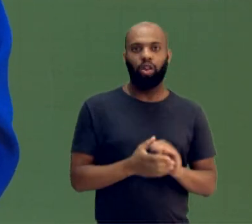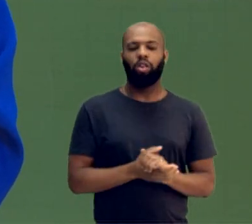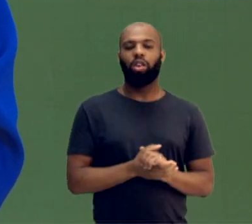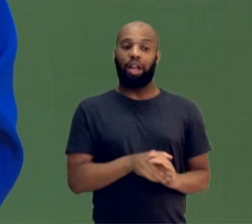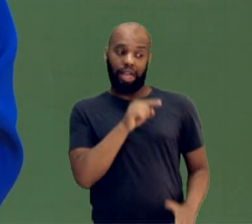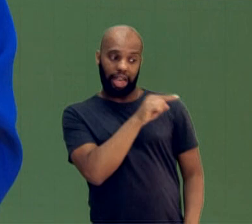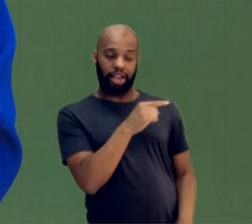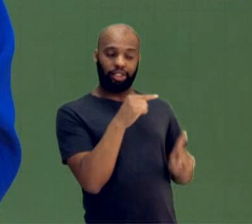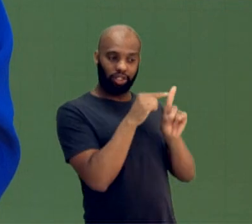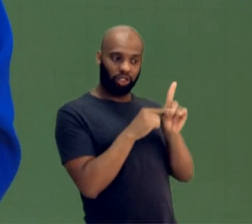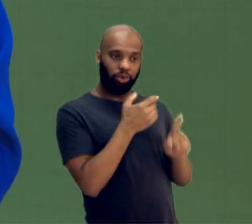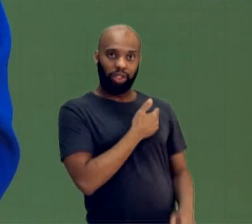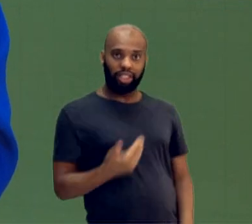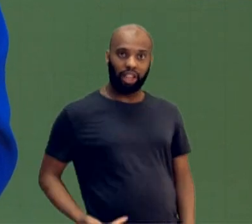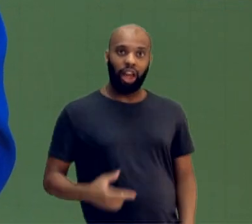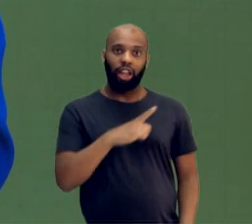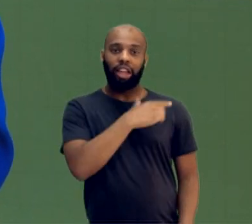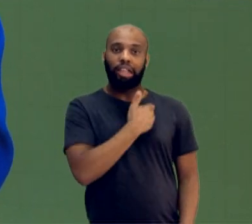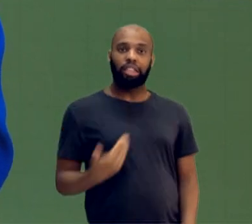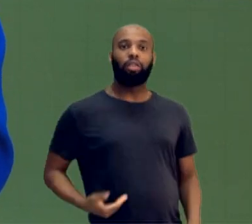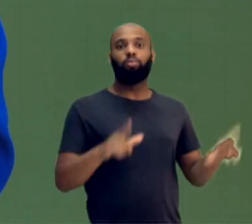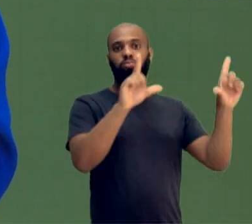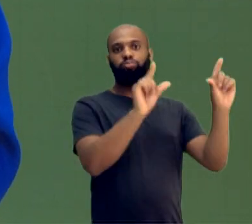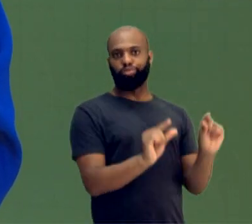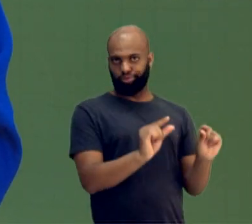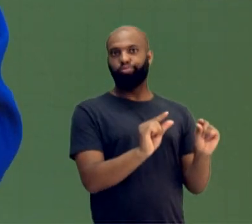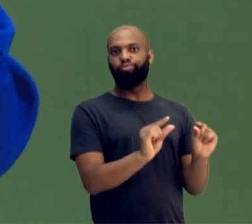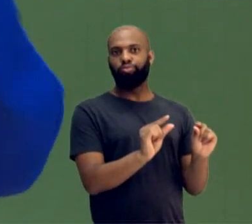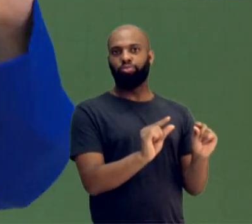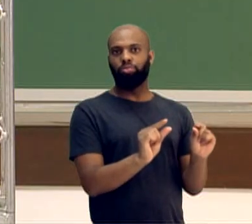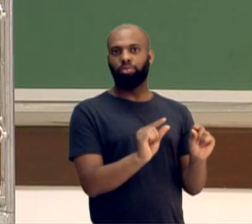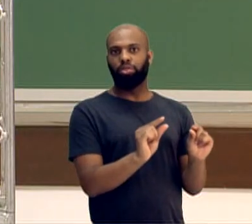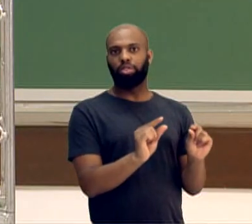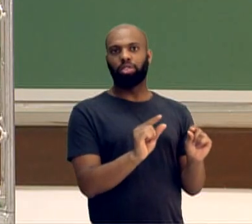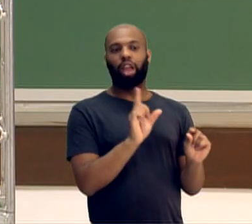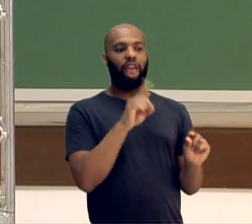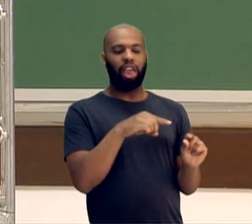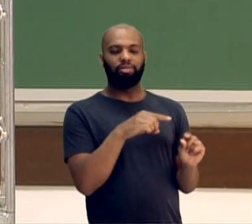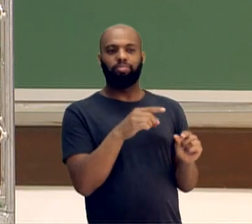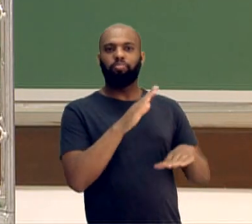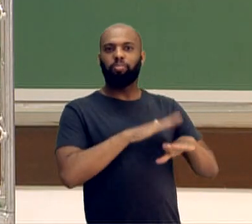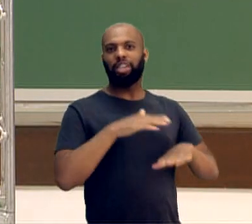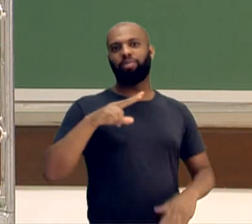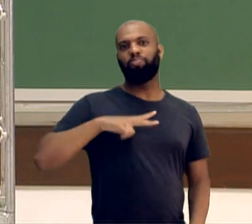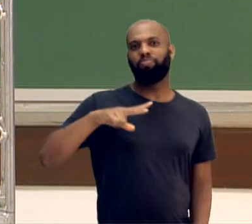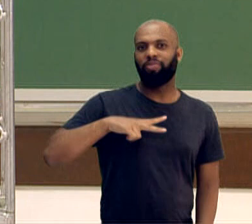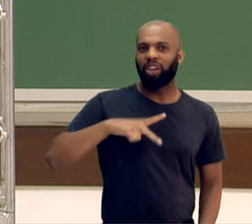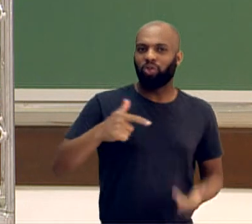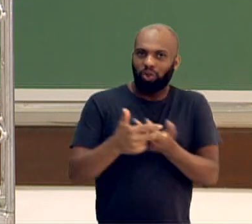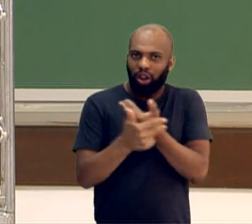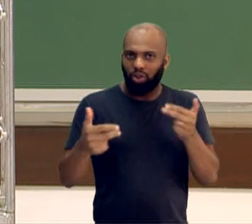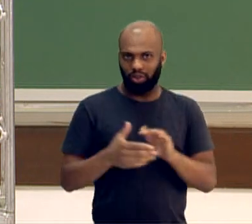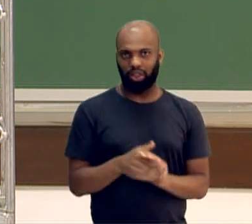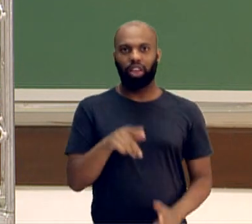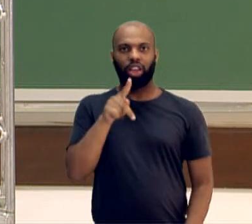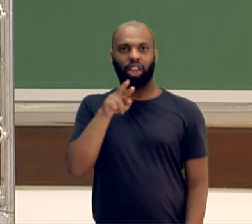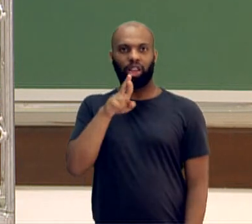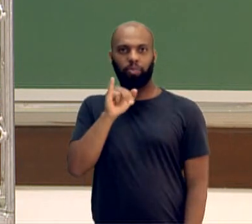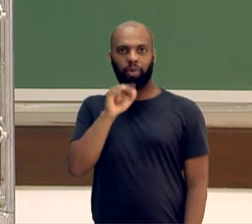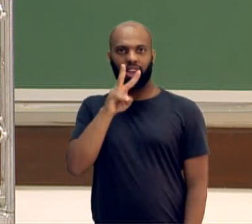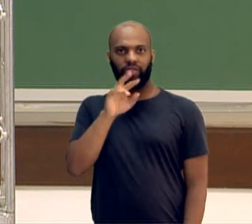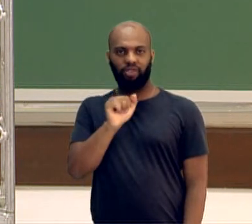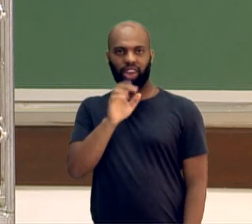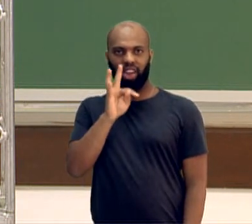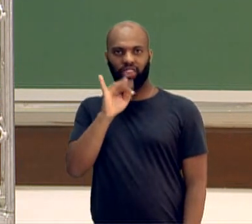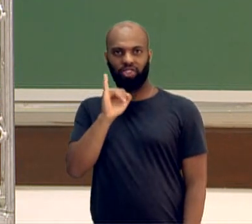neoliberalismo você tem um Estado mínimo, você tem um Estado privatizador. Essa é uma característica do neoliberalismo, privatização. No